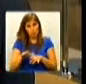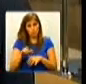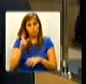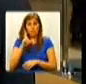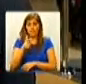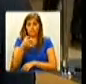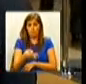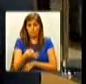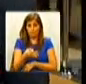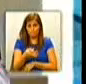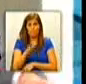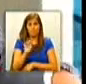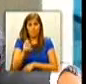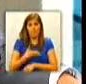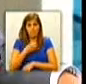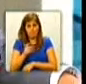RTP, Fernanda Gabriel.